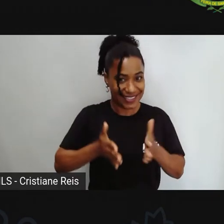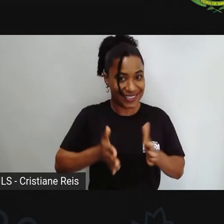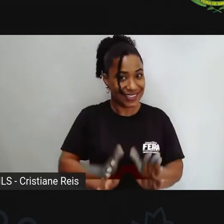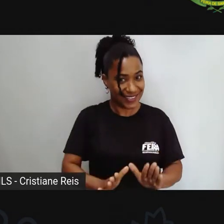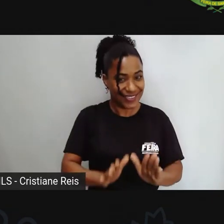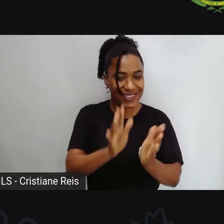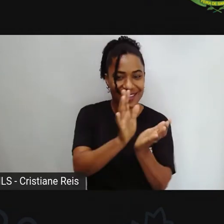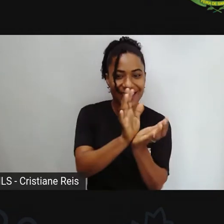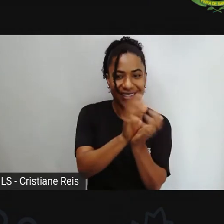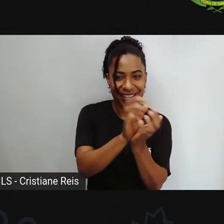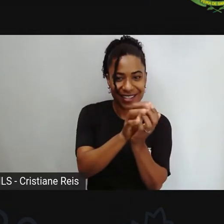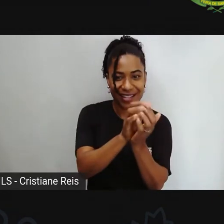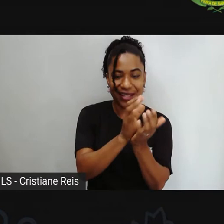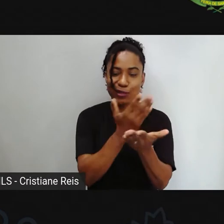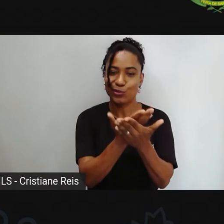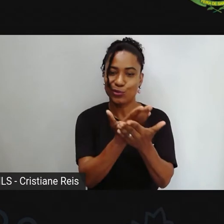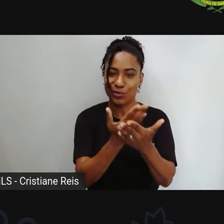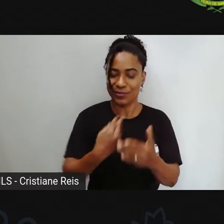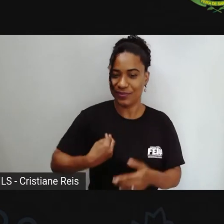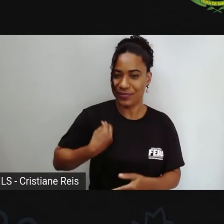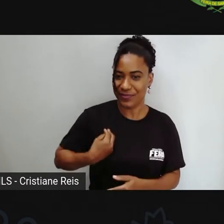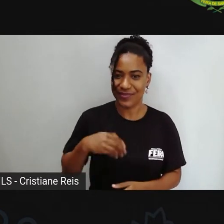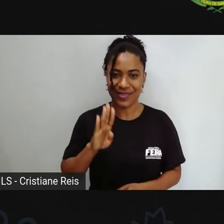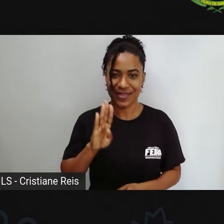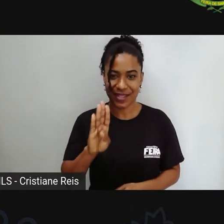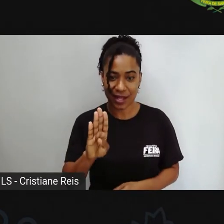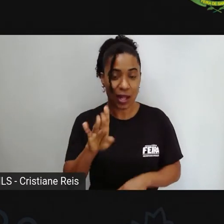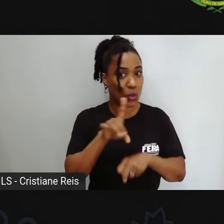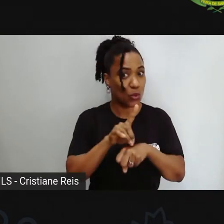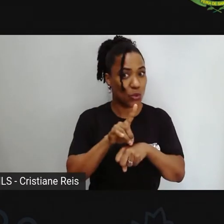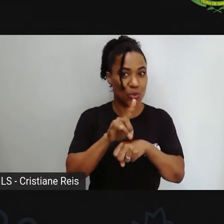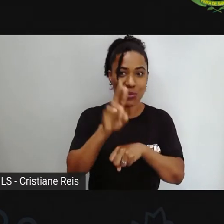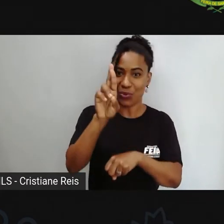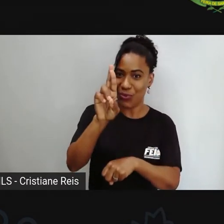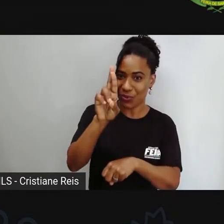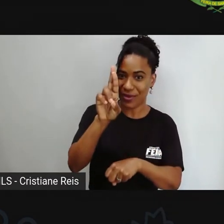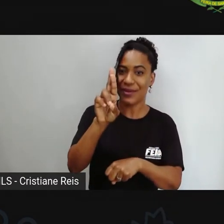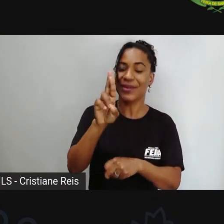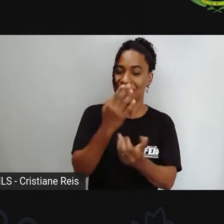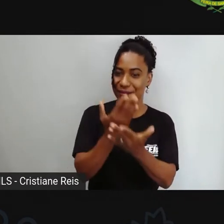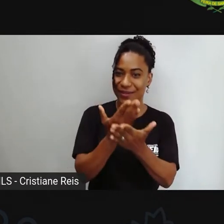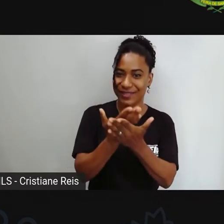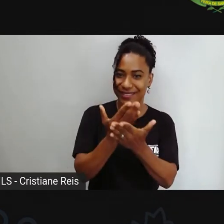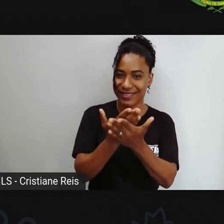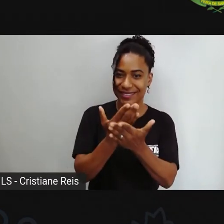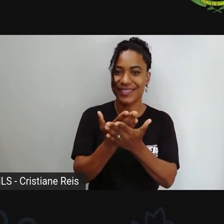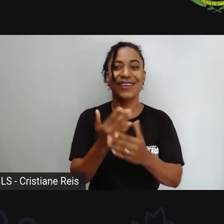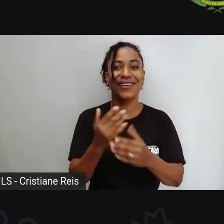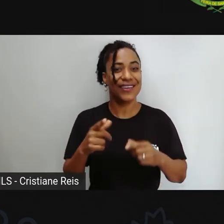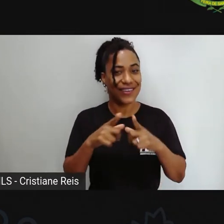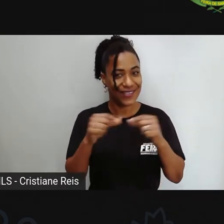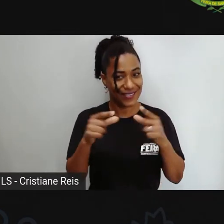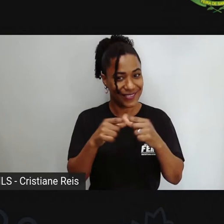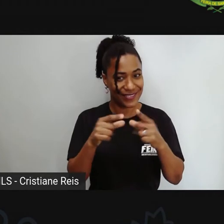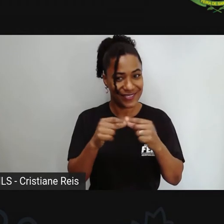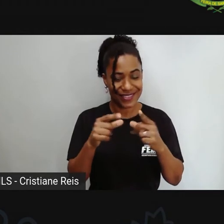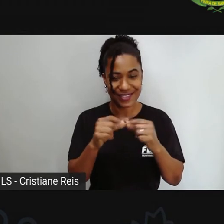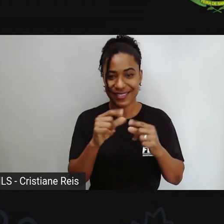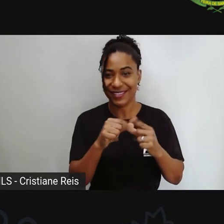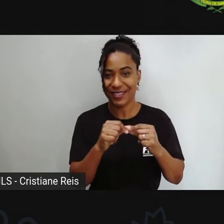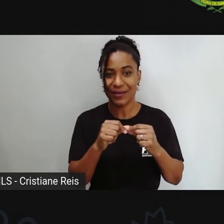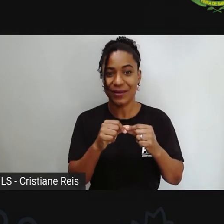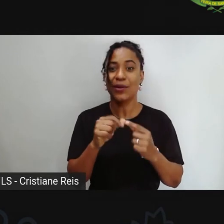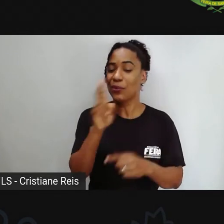Ela é bióloga, doutora em biologia vegetal e hoje ela é professora da Universidade Federal de São Paulo. O nome dela é